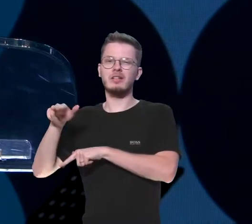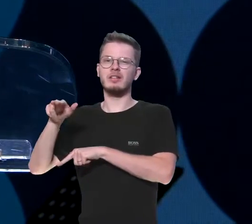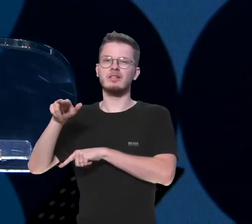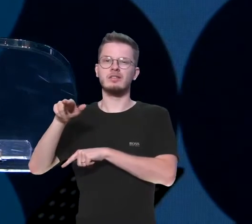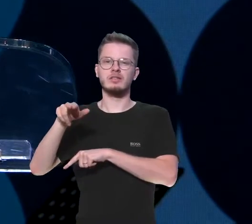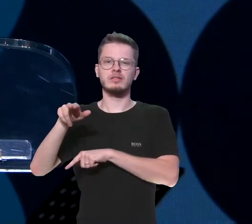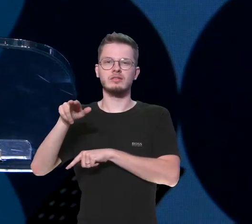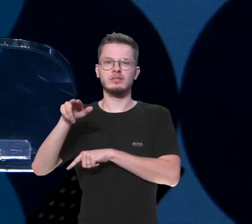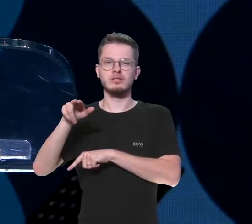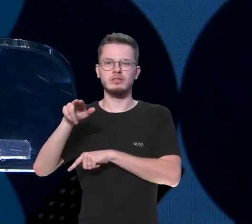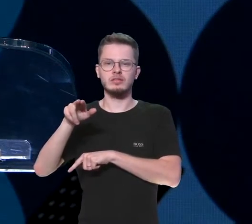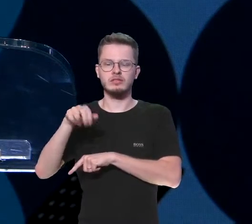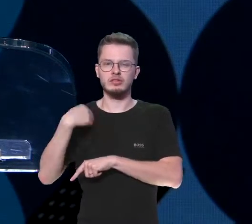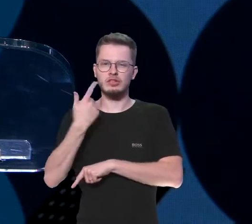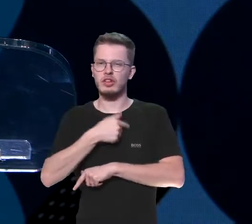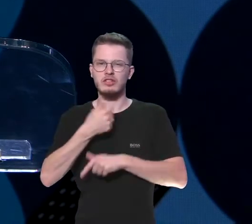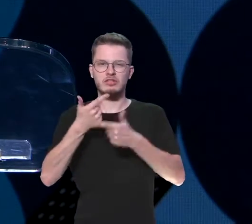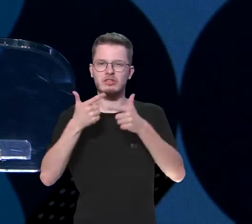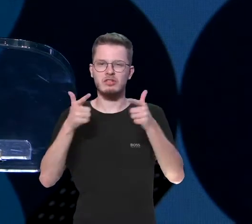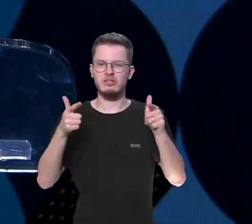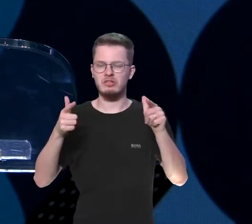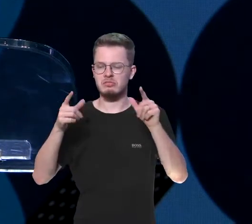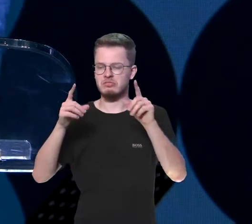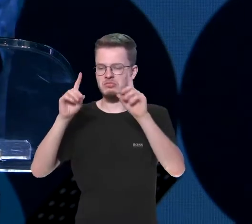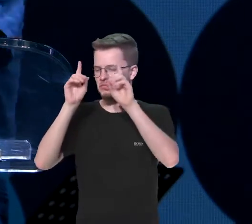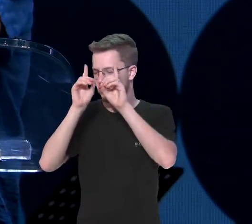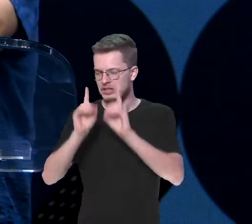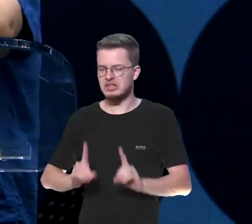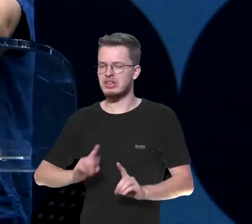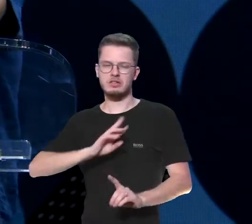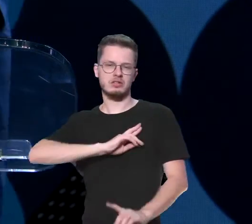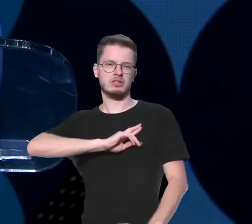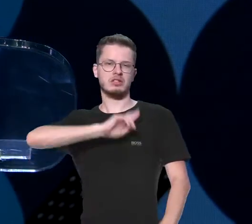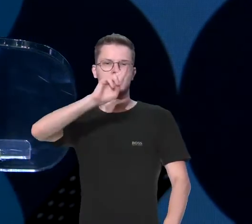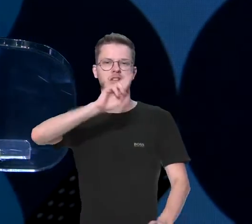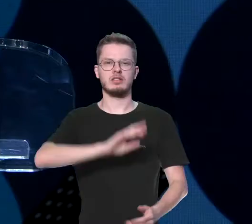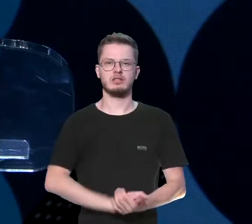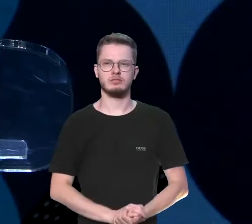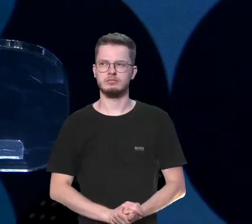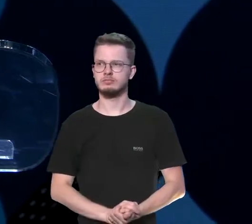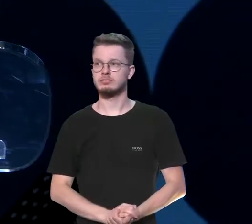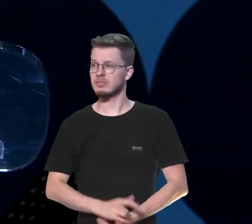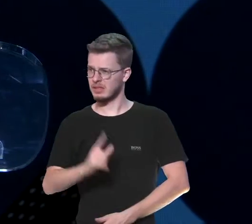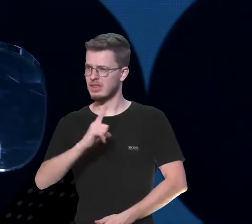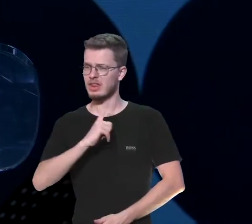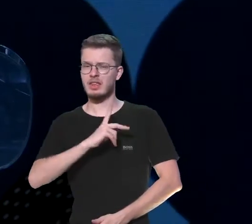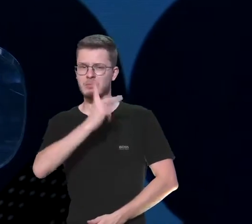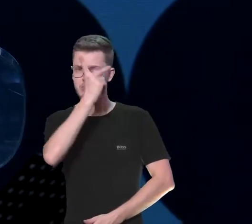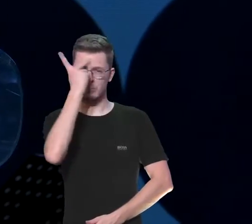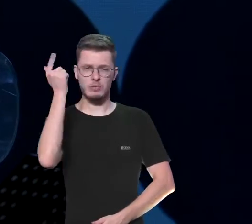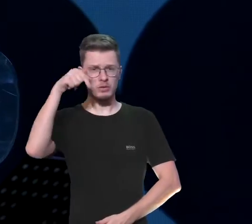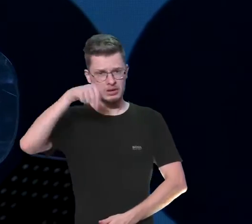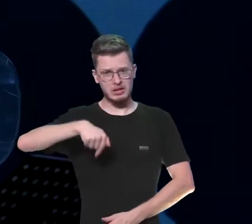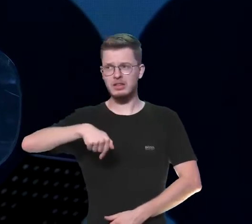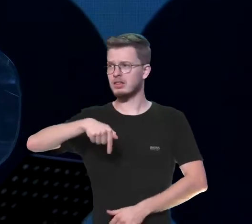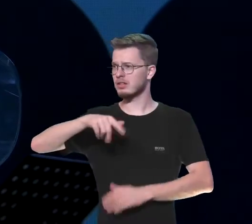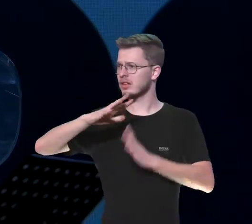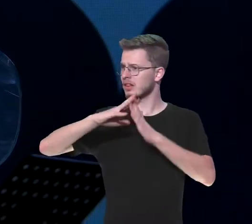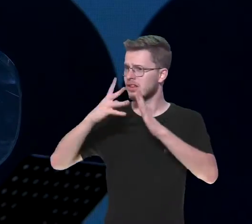desautorizados religiosamente. Tem gente aqui dentro da igreja que não se